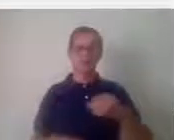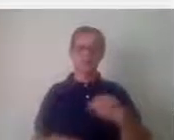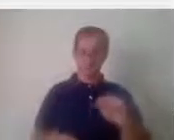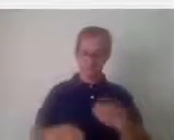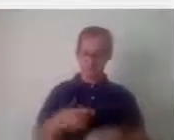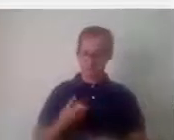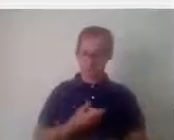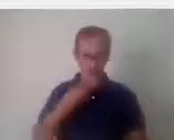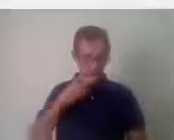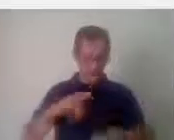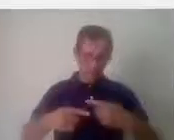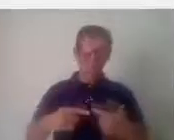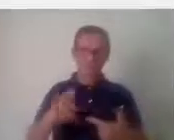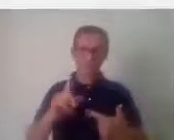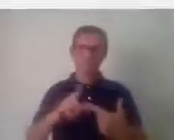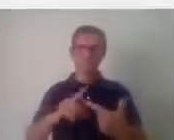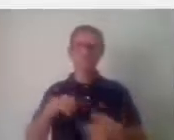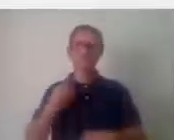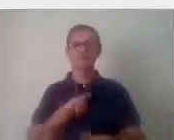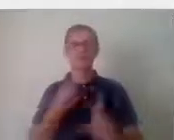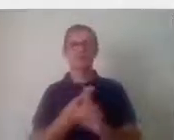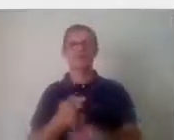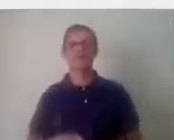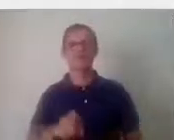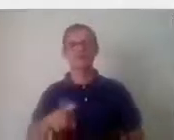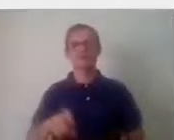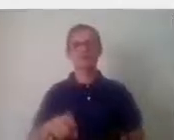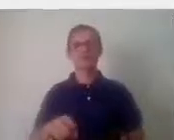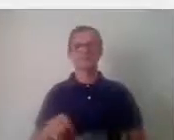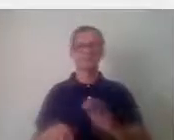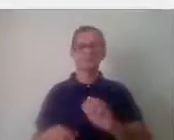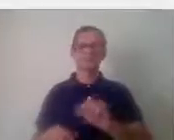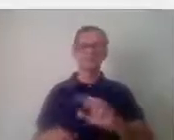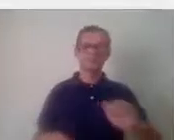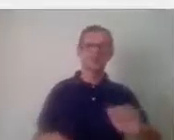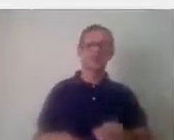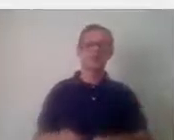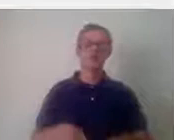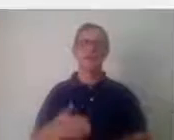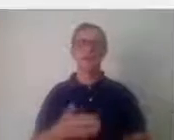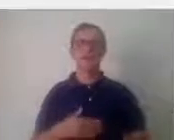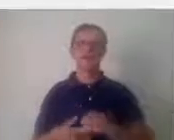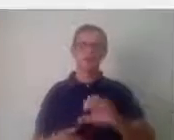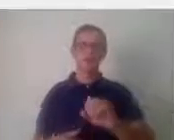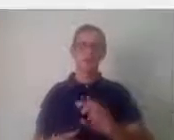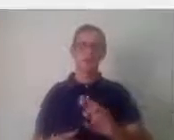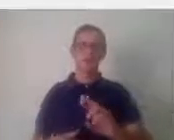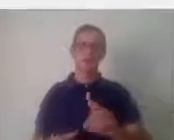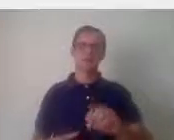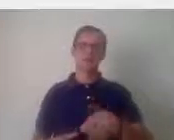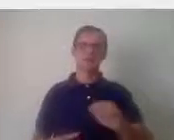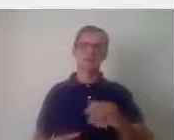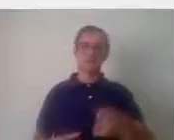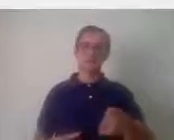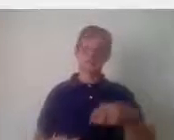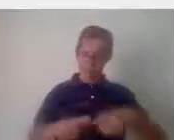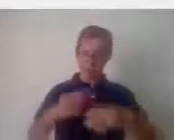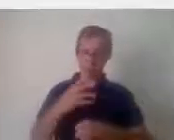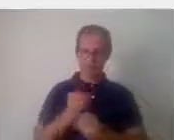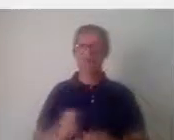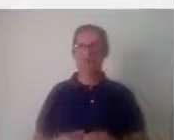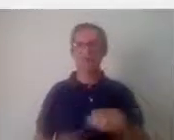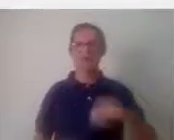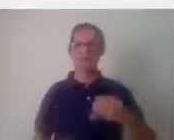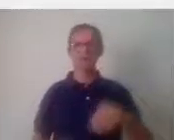já viu. A segunda, para a gente encontrar o x barra, que é a minha coordenada x, você vai calcular o momento